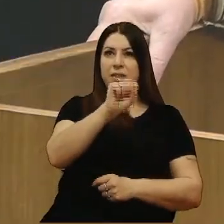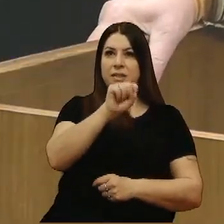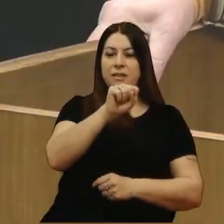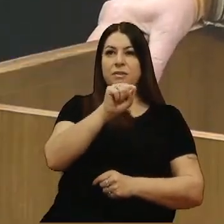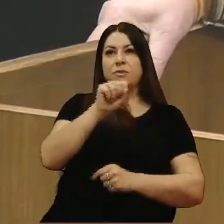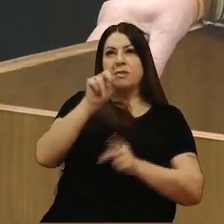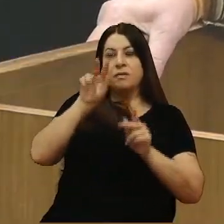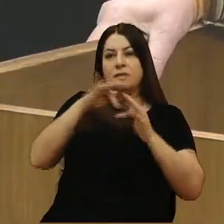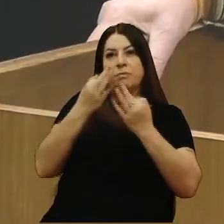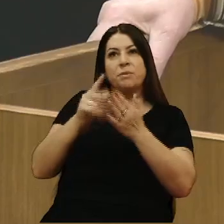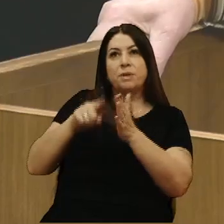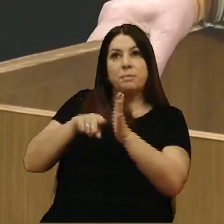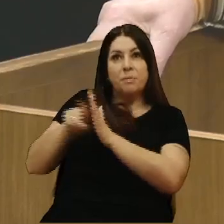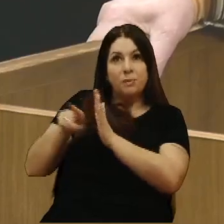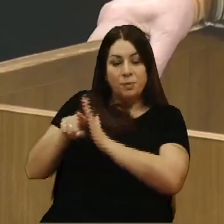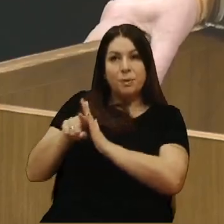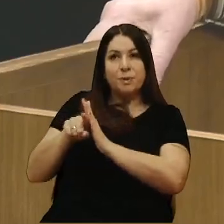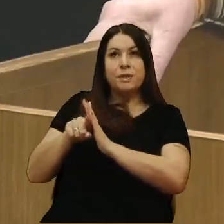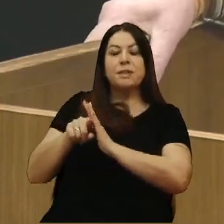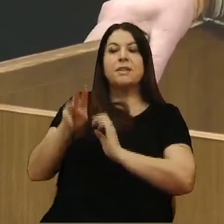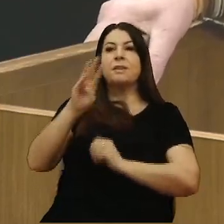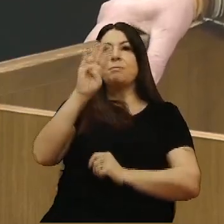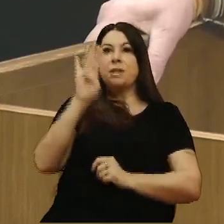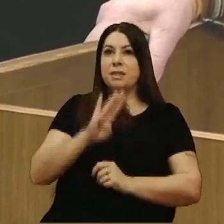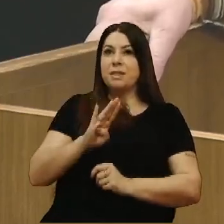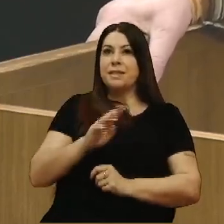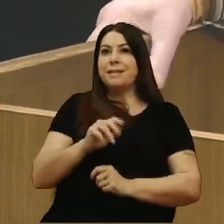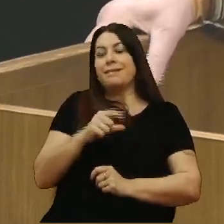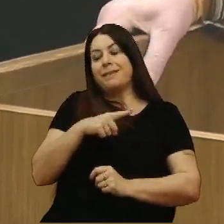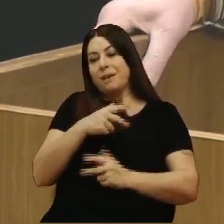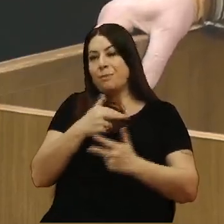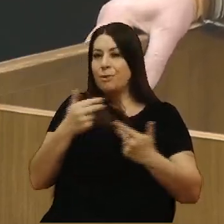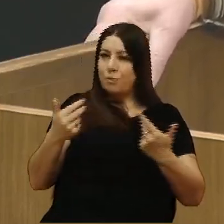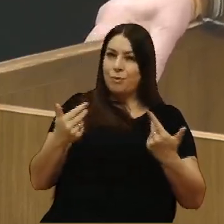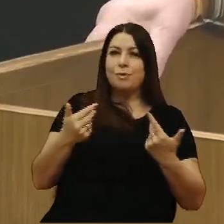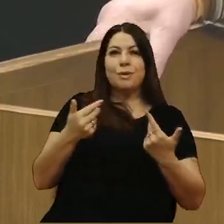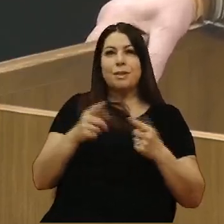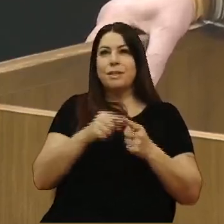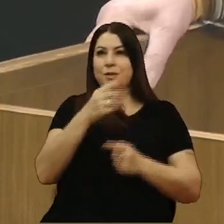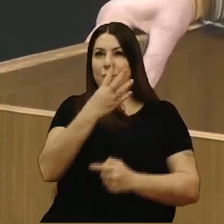consultada. No Brasil, ainda a negativa no momento é